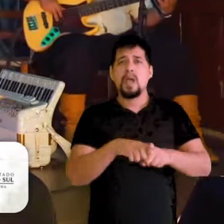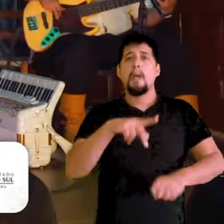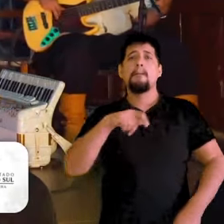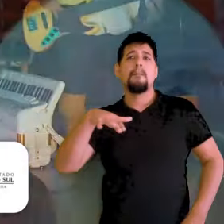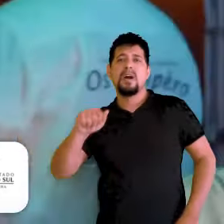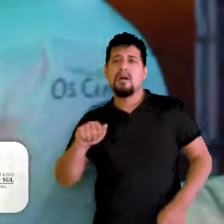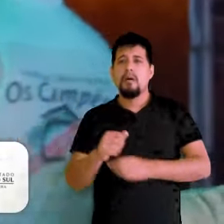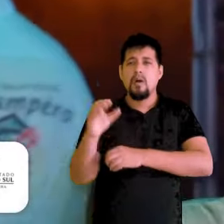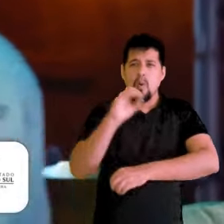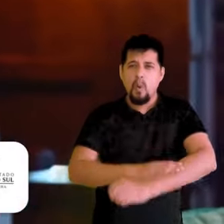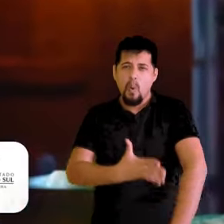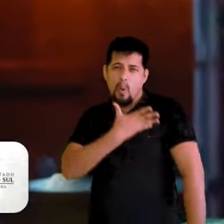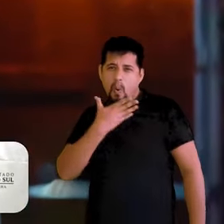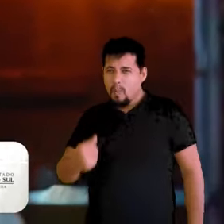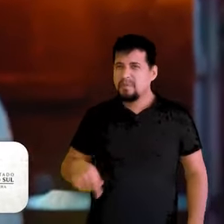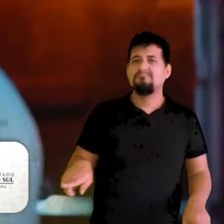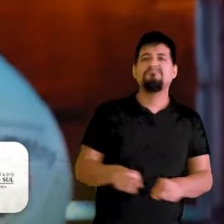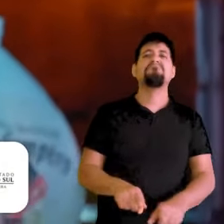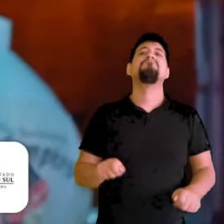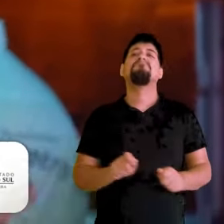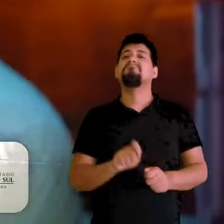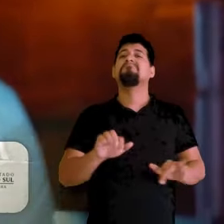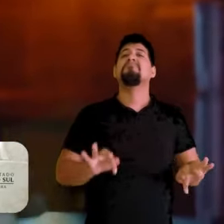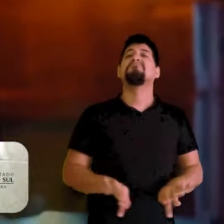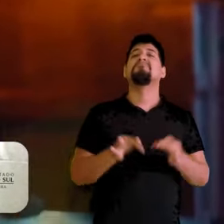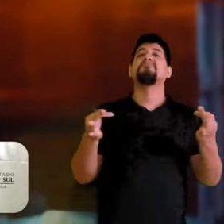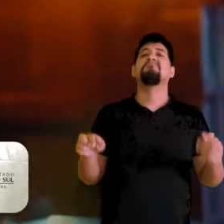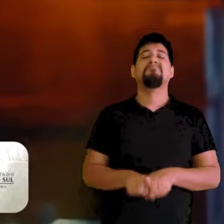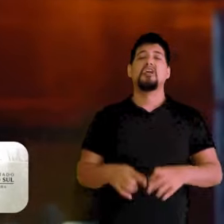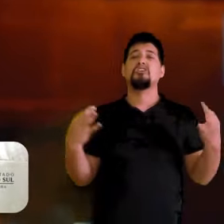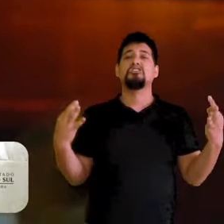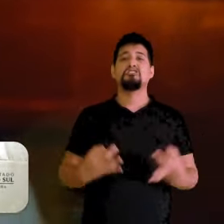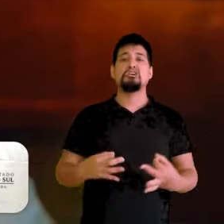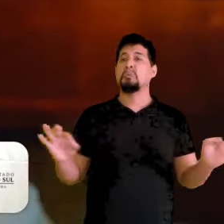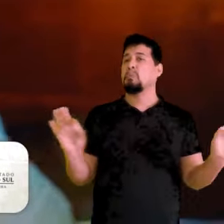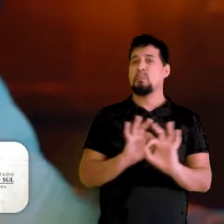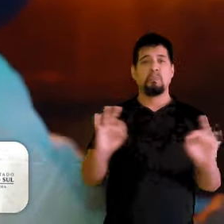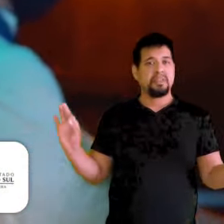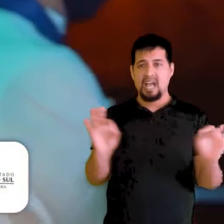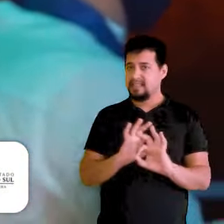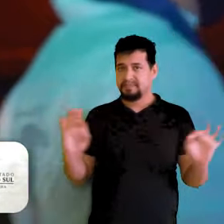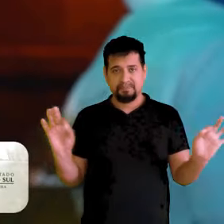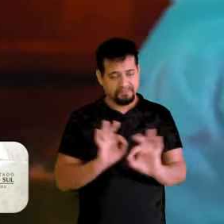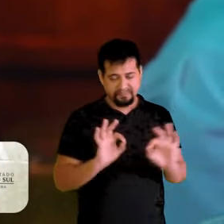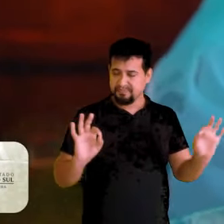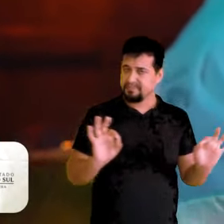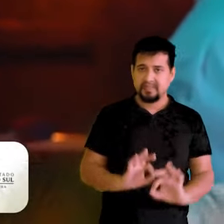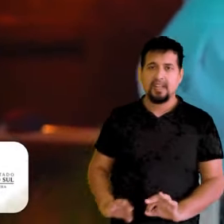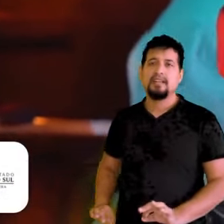orgulho de ser gaúcho, homens de estampa rude, vida simples e sem luxo.